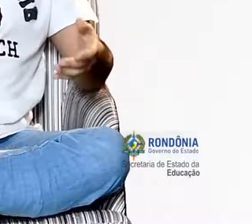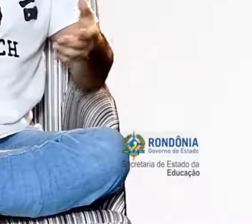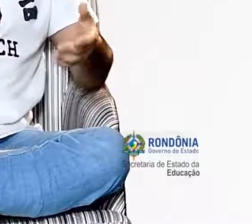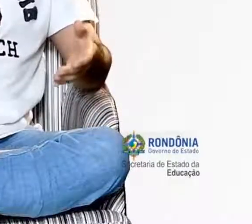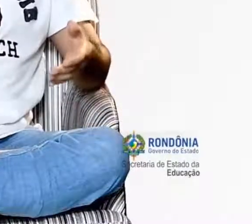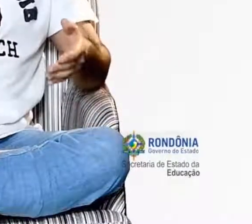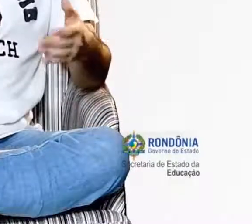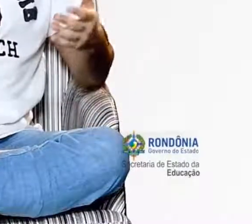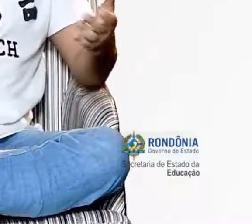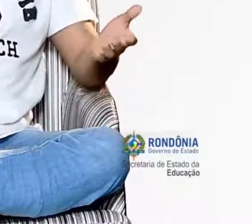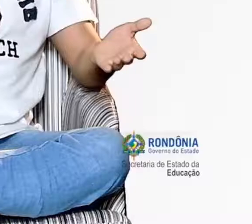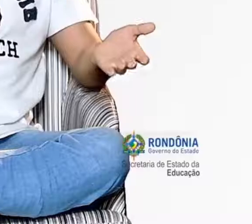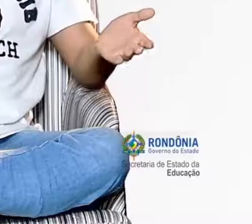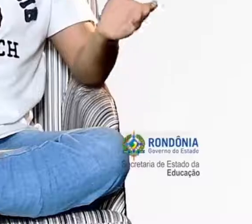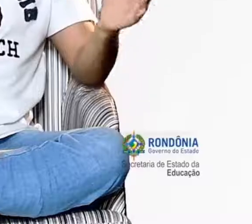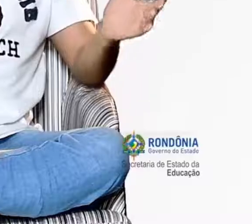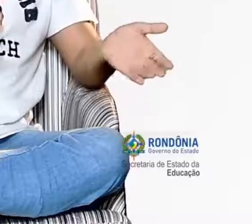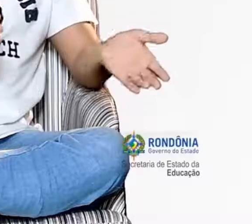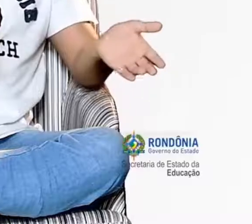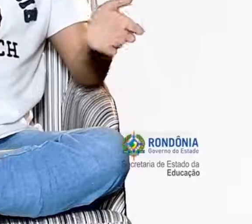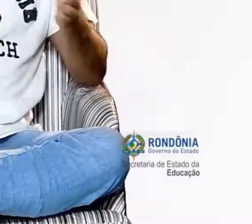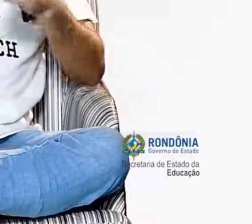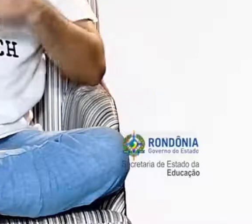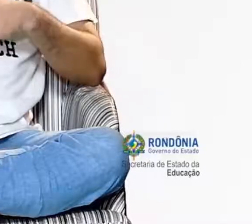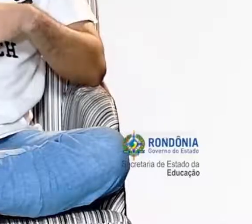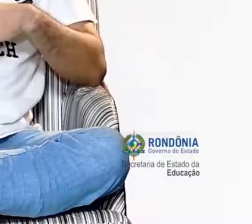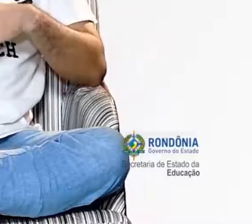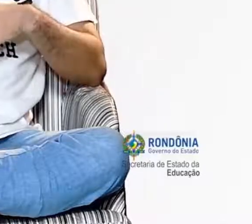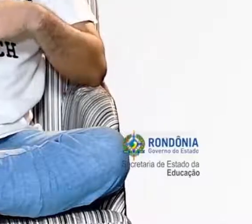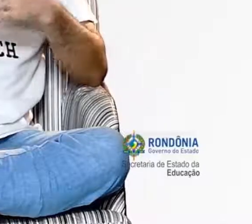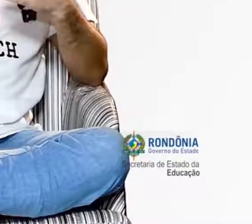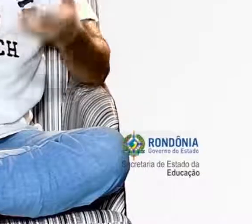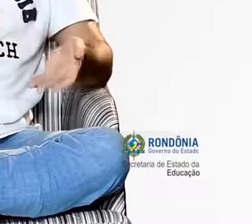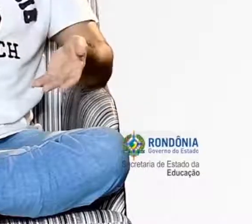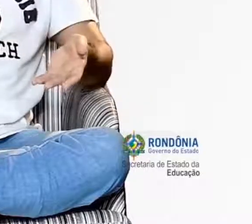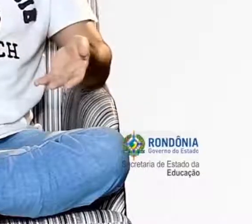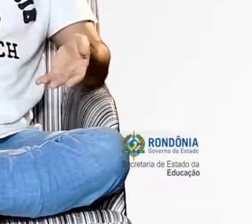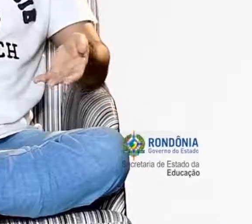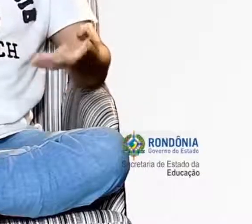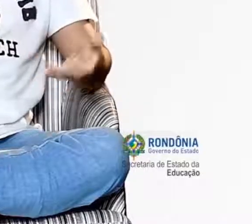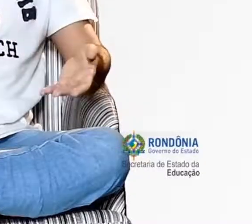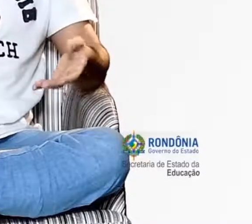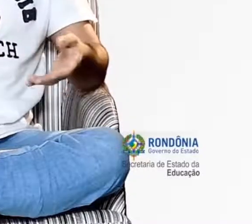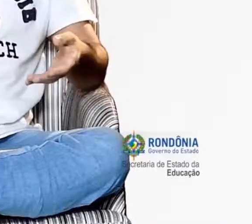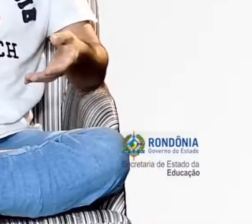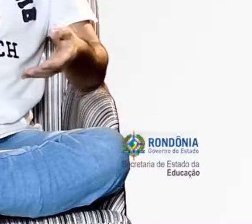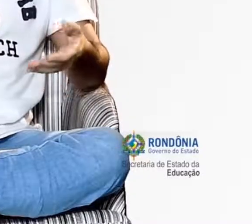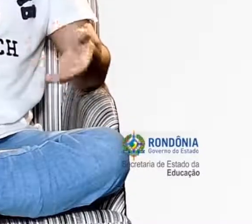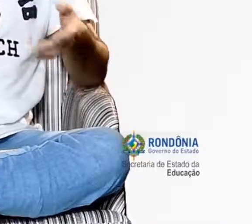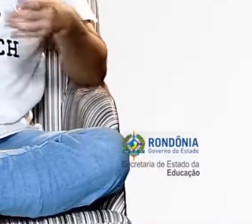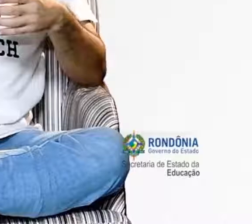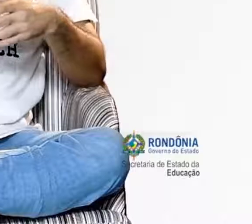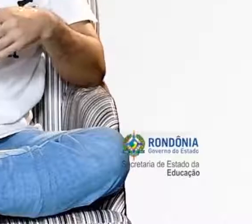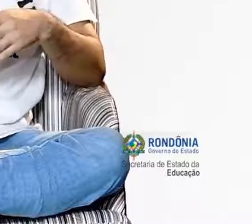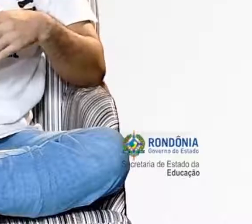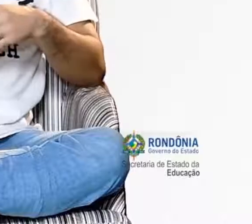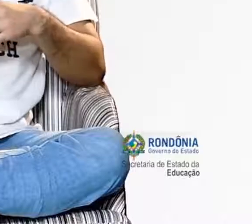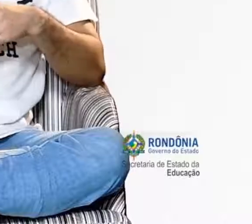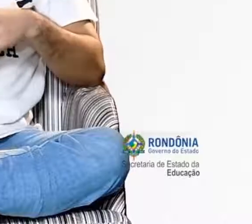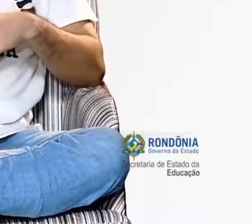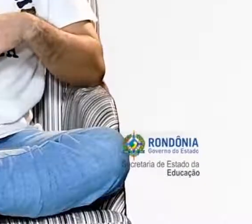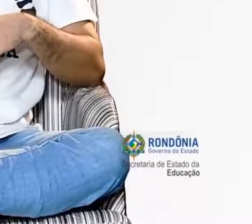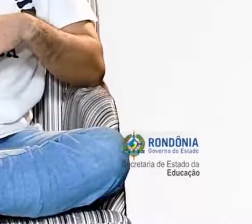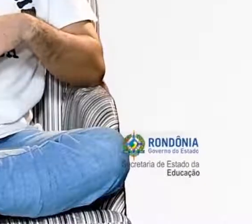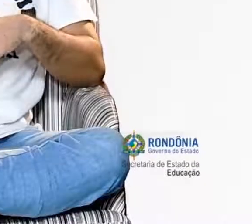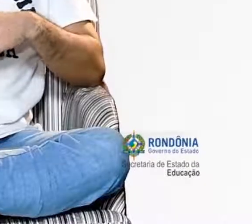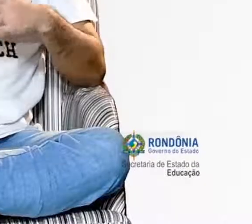é usando um peso de aproximadamente 10% e 15% do peso corpóreo. Ou seja, se você tem